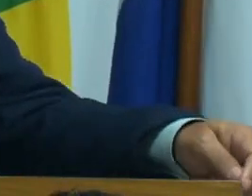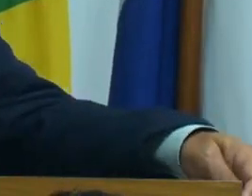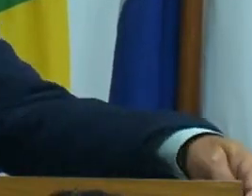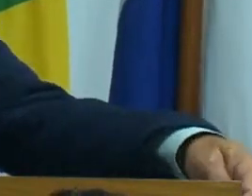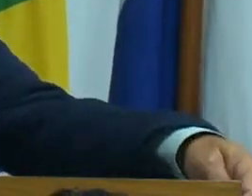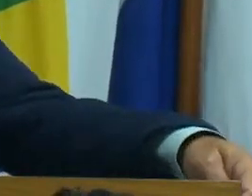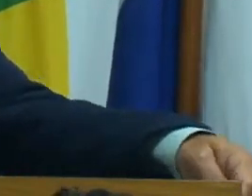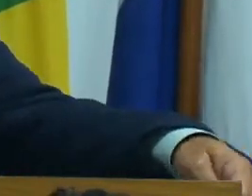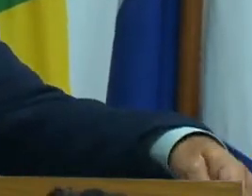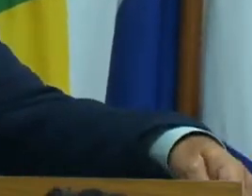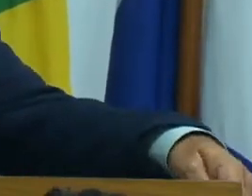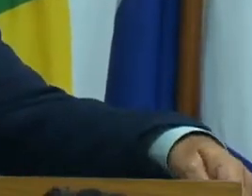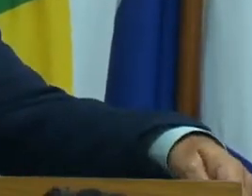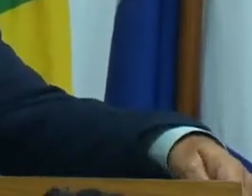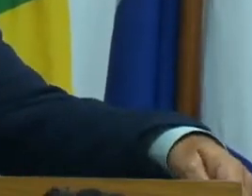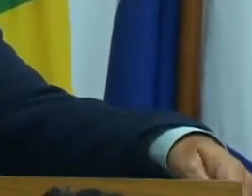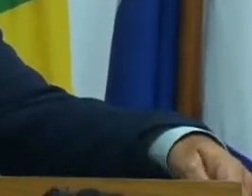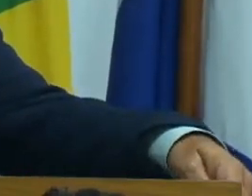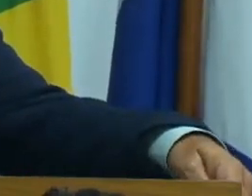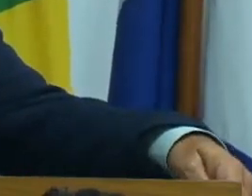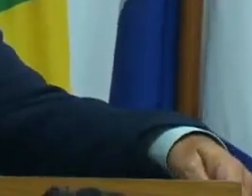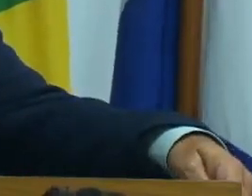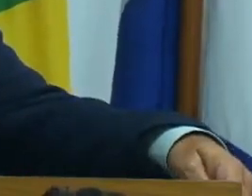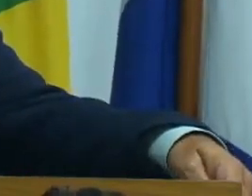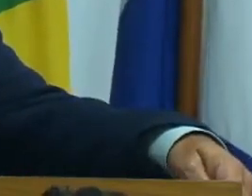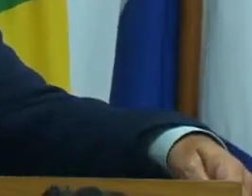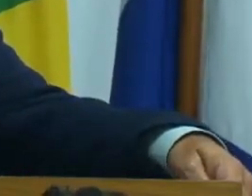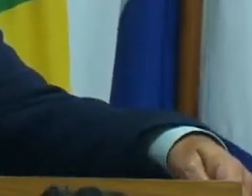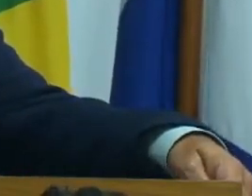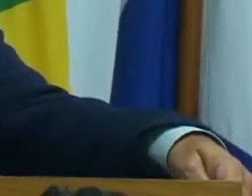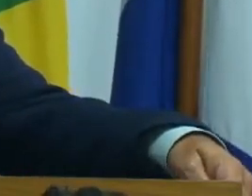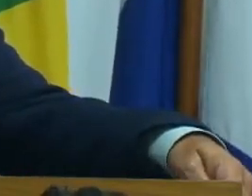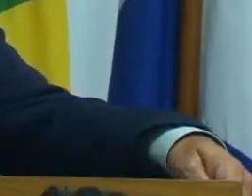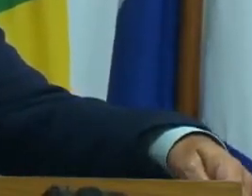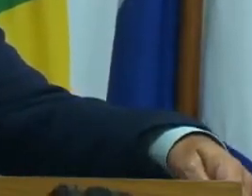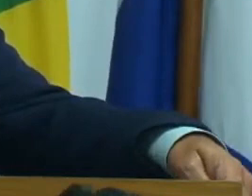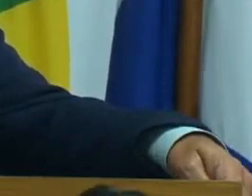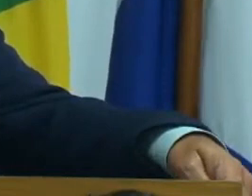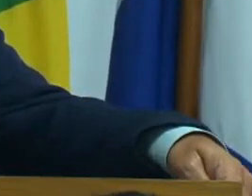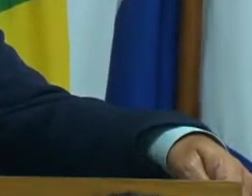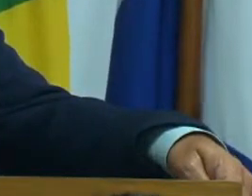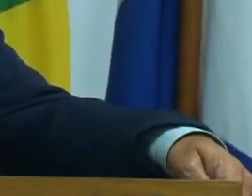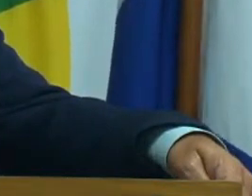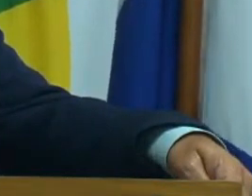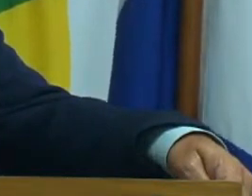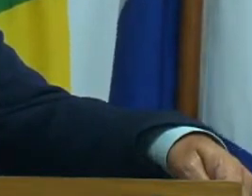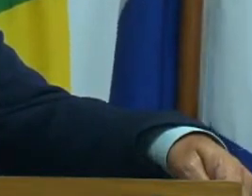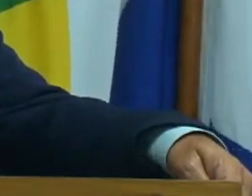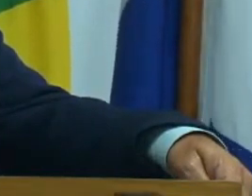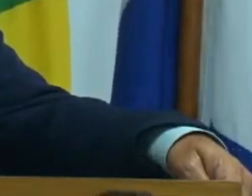Na sexta-feira, uma moradora me ligou reclamando que estava